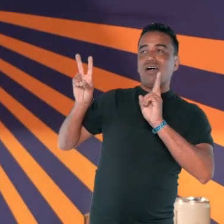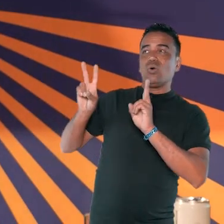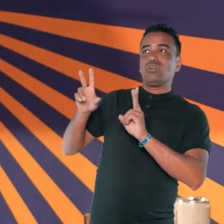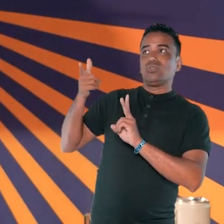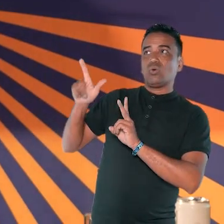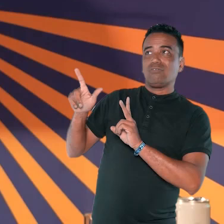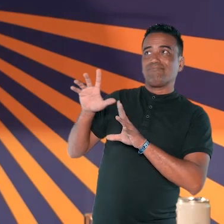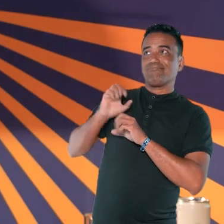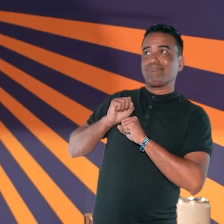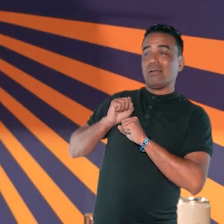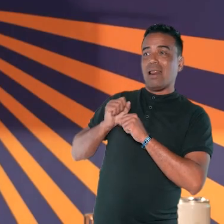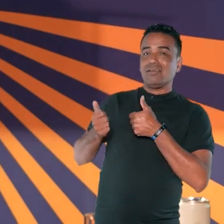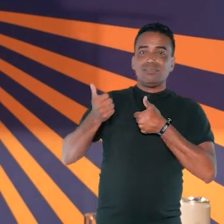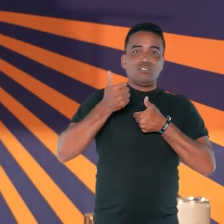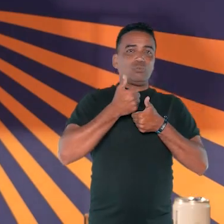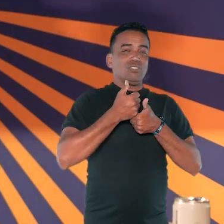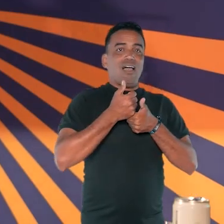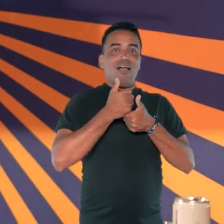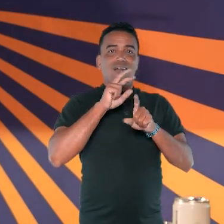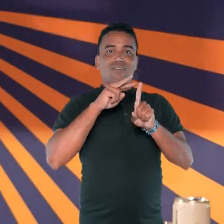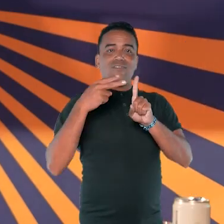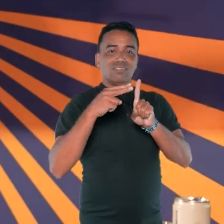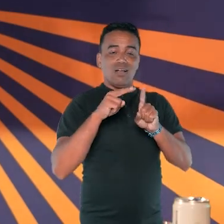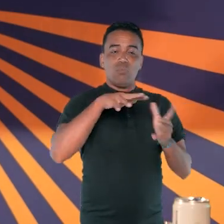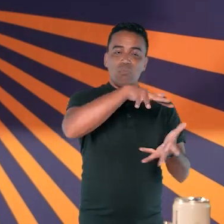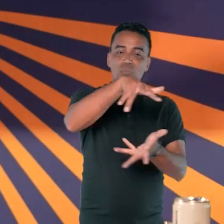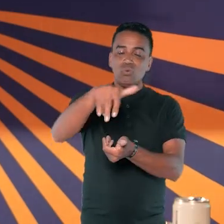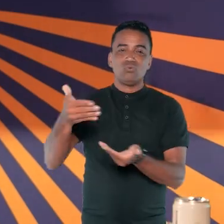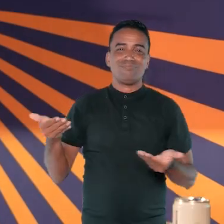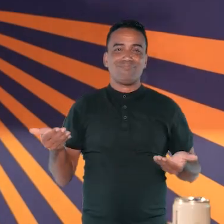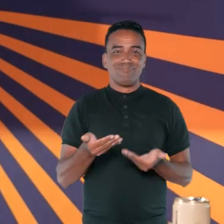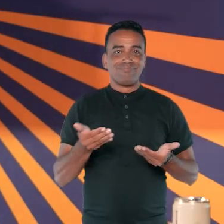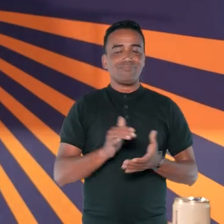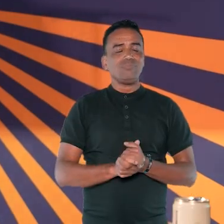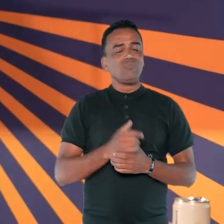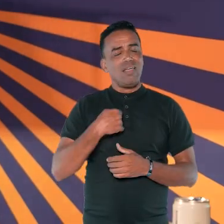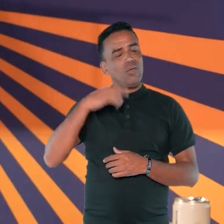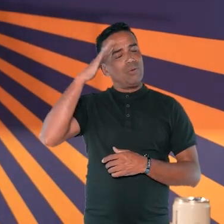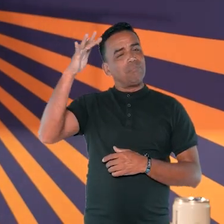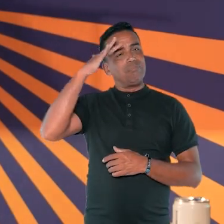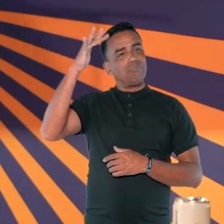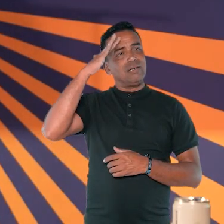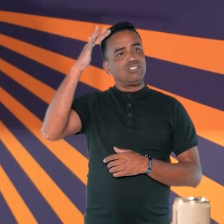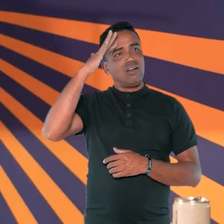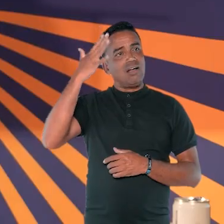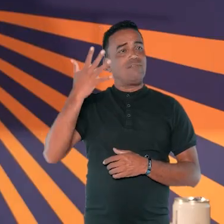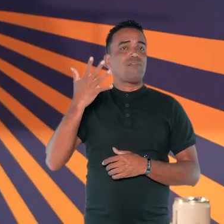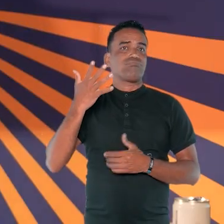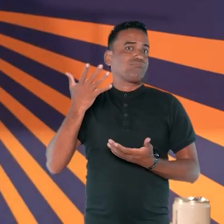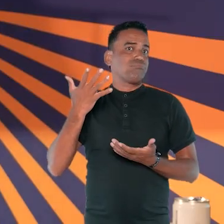lugar para ter olhos a ver este mundo que eu estou vivendo. Eu imaginava, Everton, que quando